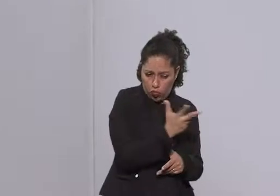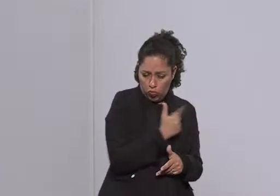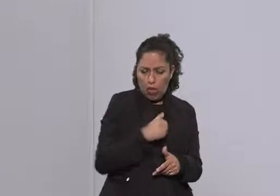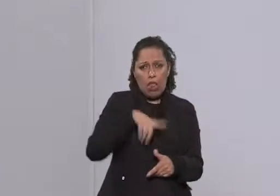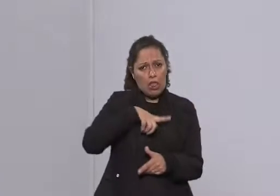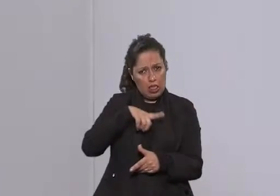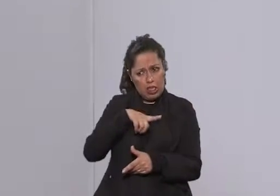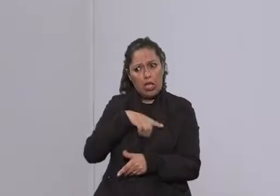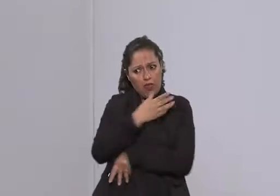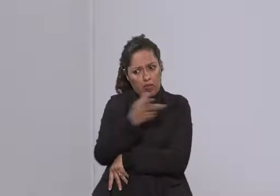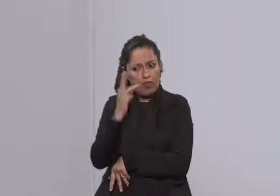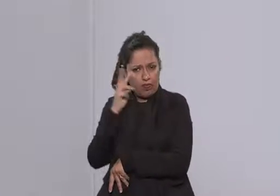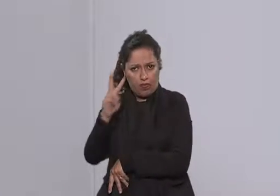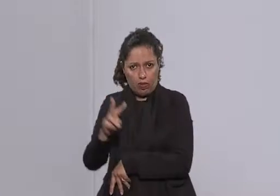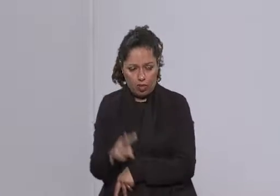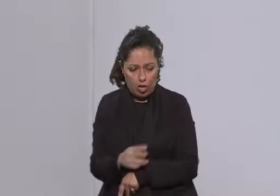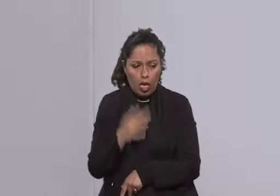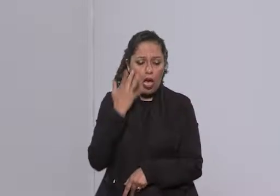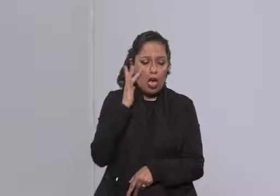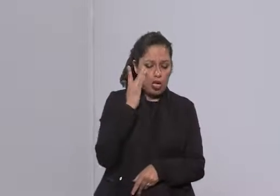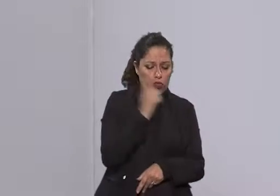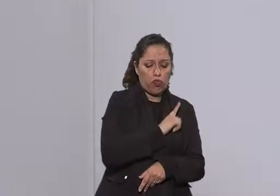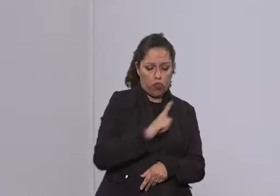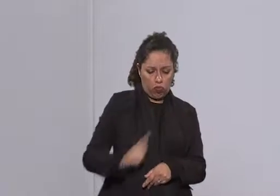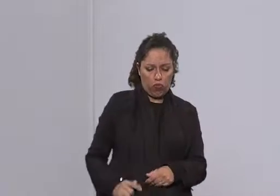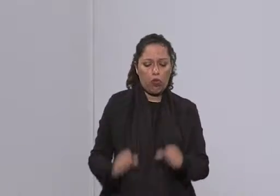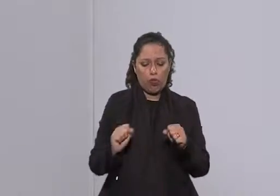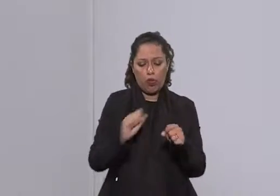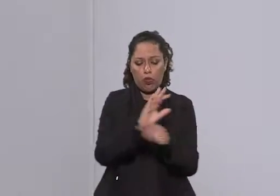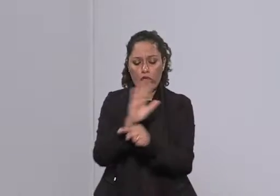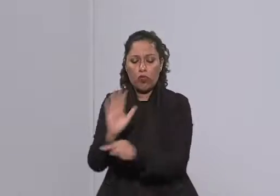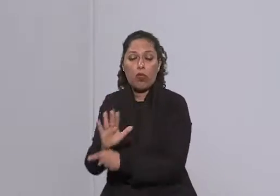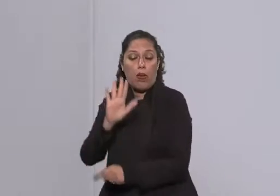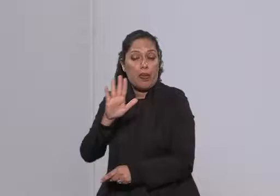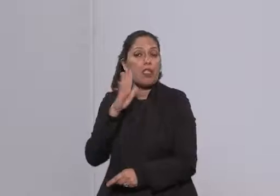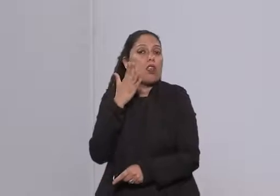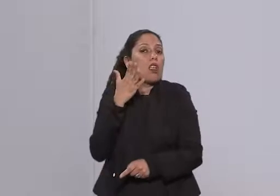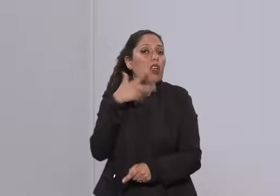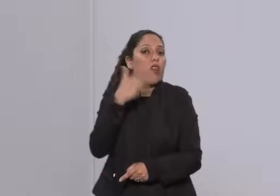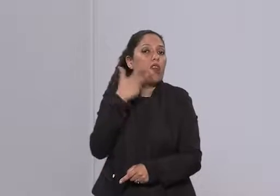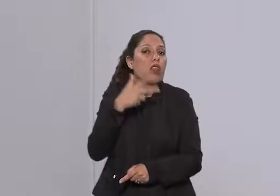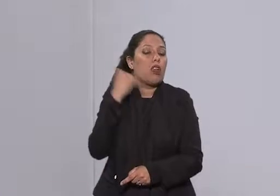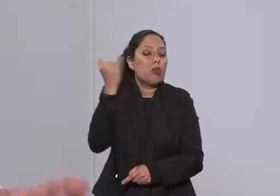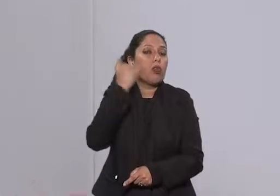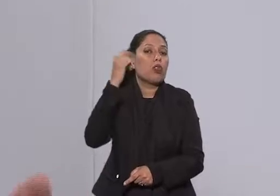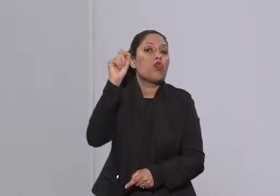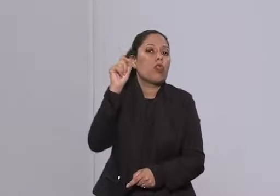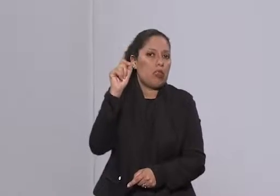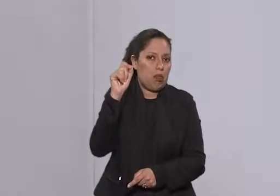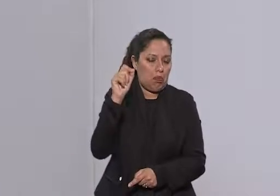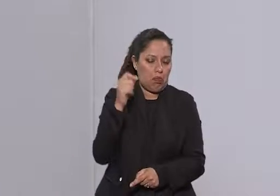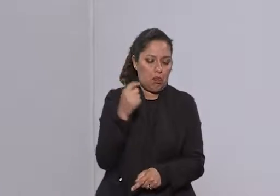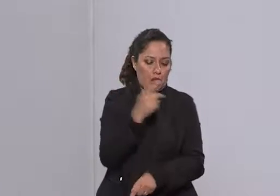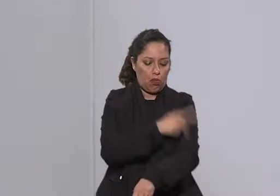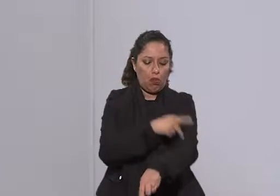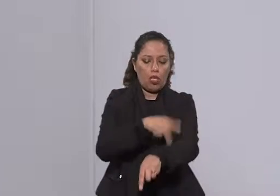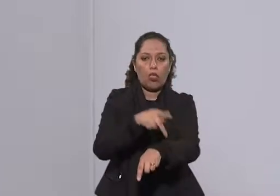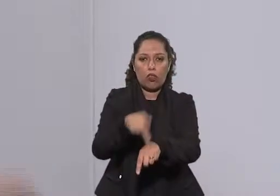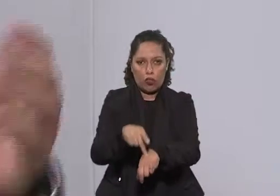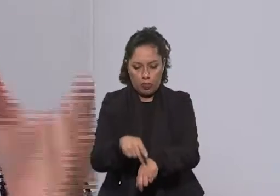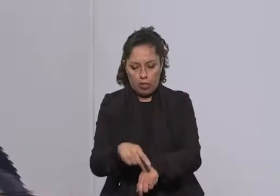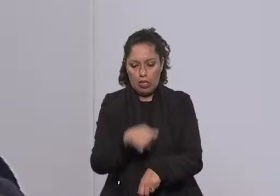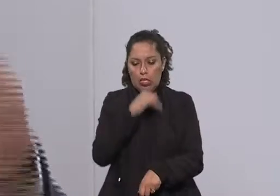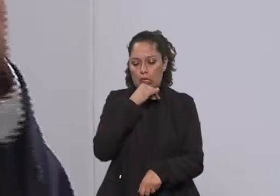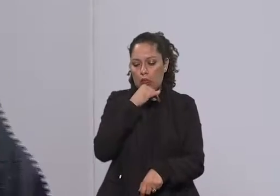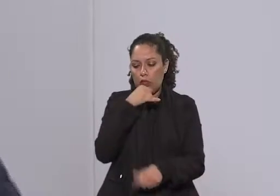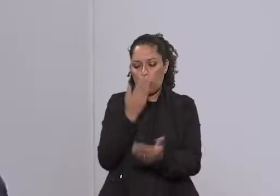pode ser melhor né acho que o poder público tem o seu papel mas o ponto por exemplo queria ressaltar o aspecto educacional eu acho que quando você está